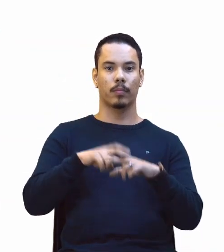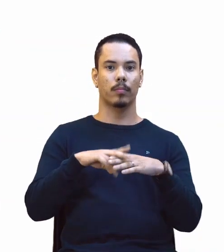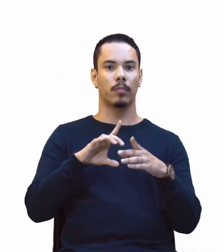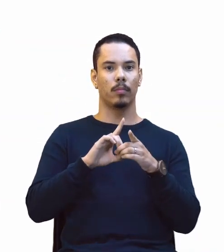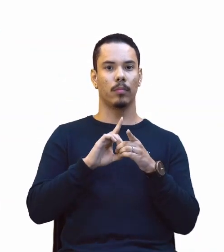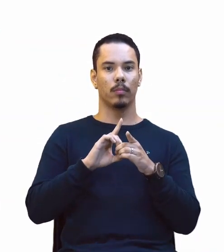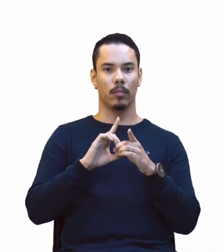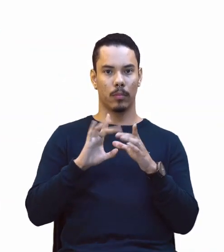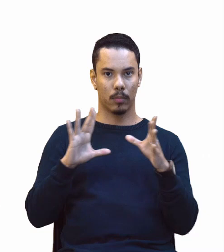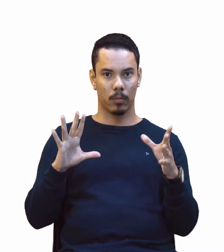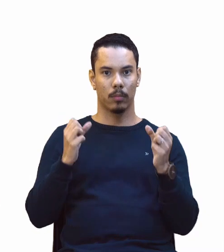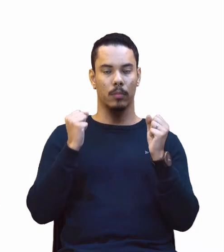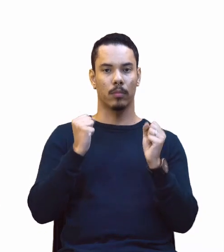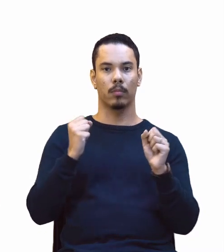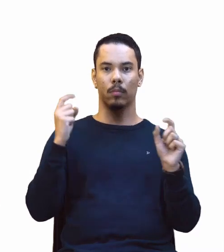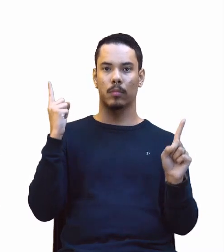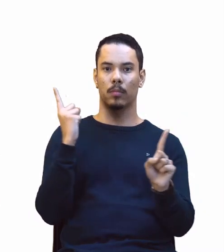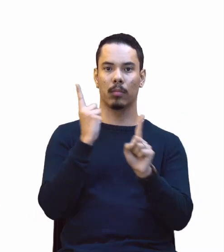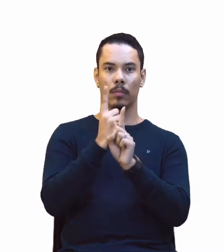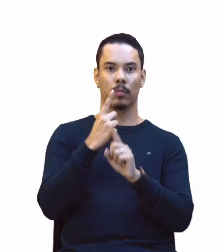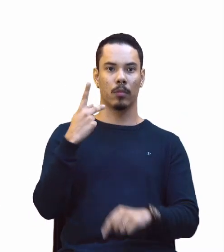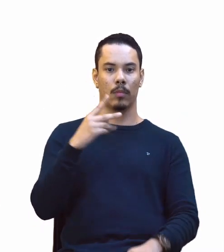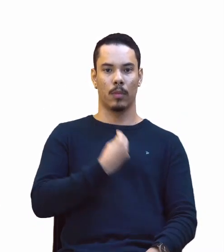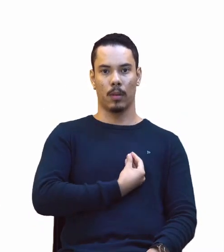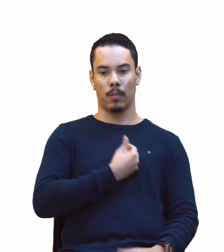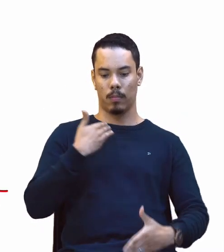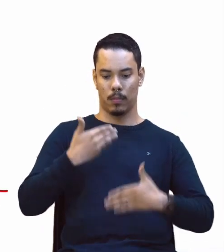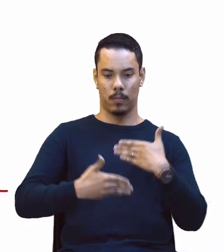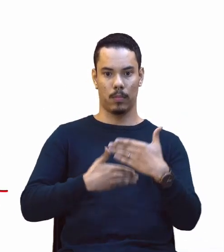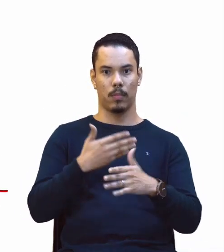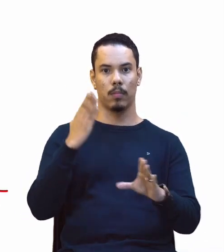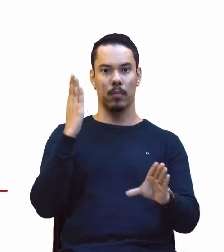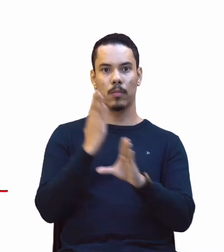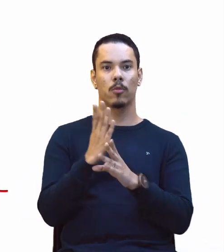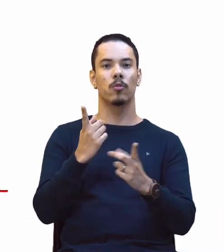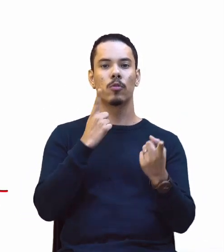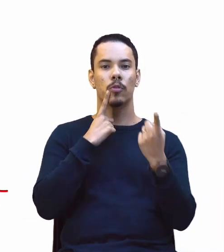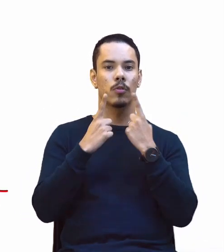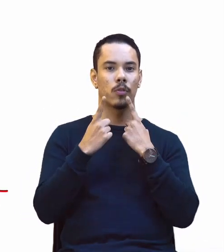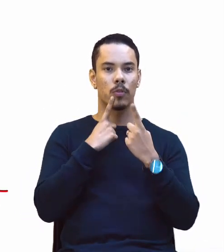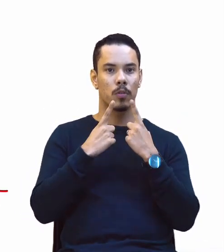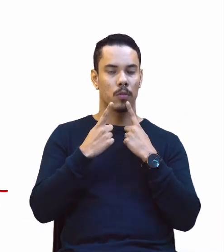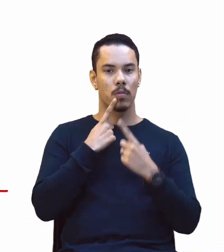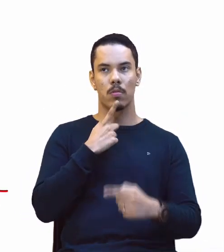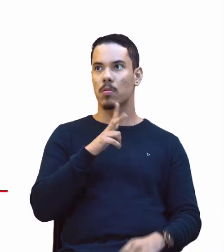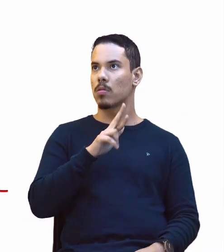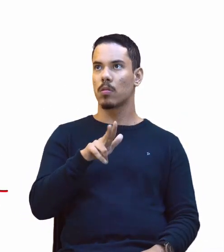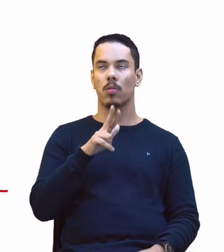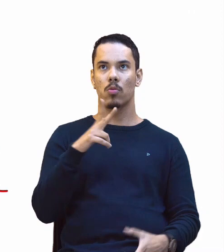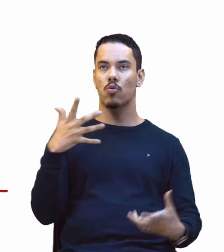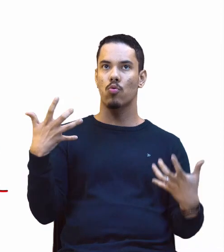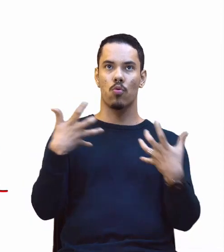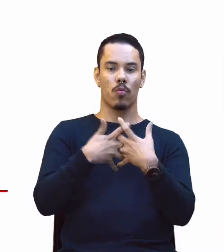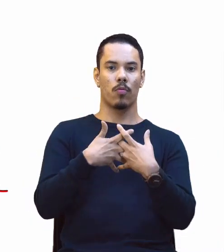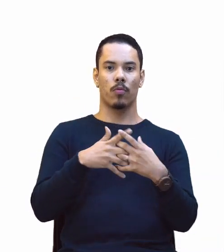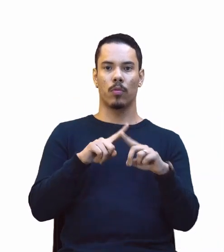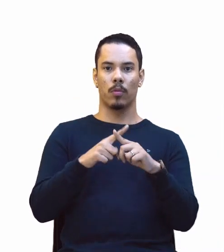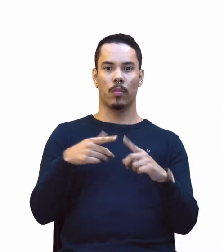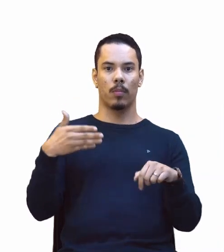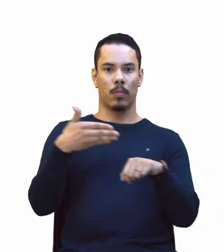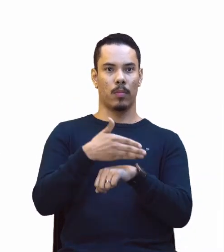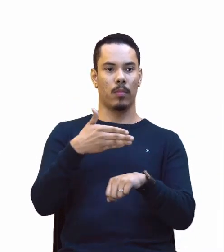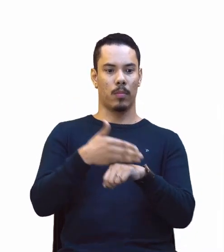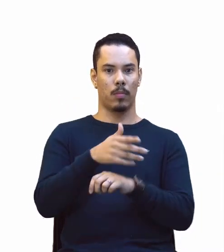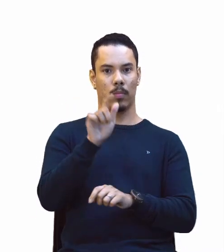emergentes podem encontrar seu encaminhamento através do diálogo, ou seja, não é mais o conflito, mas é a participação do